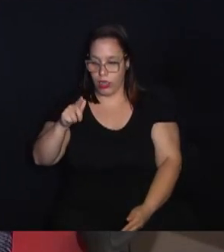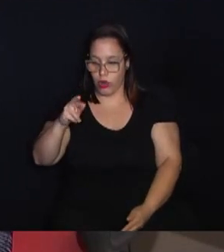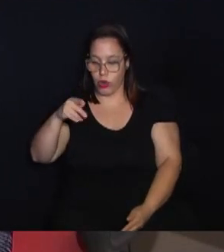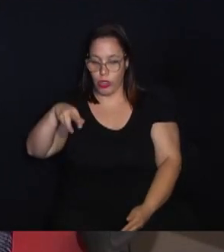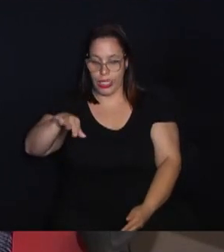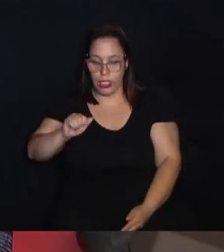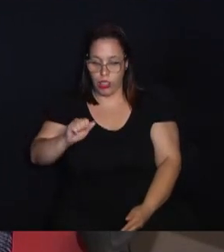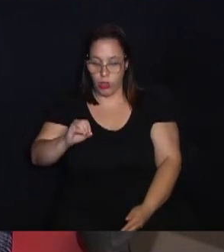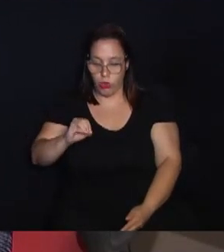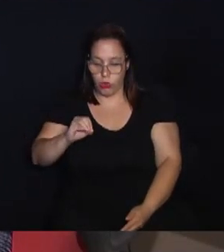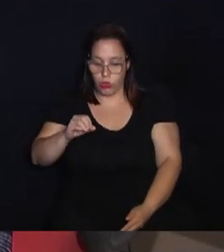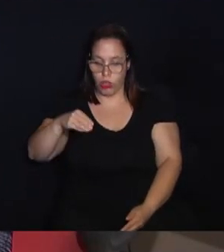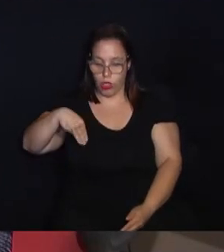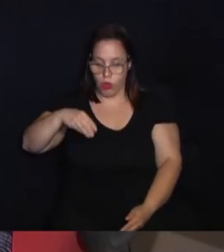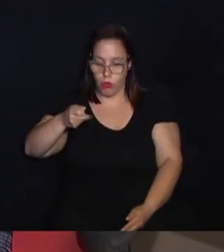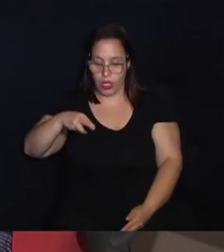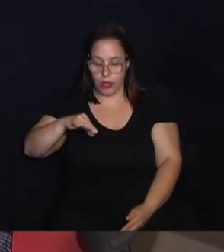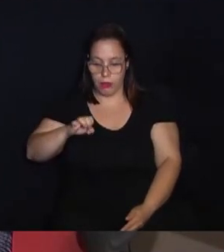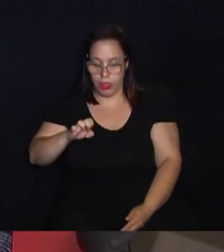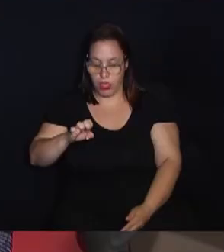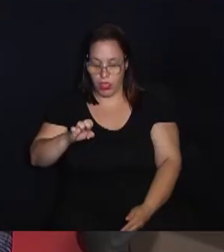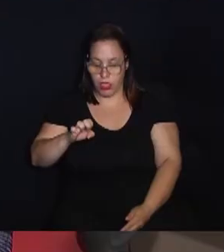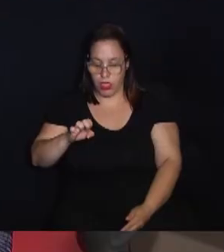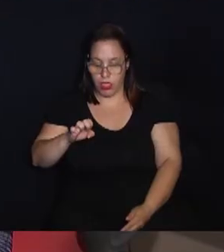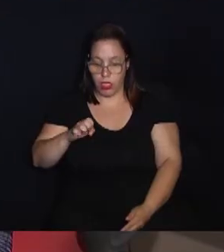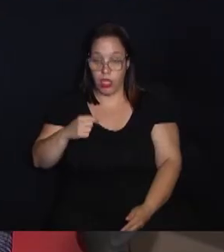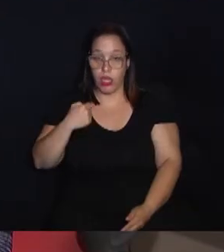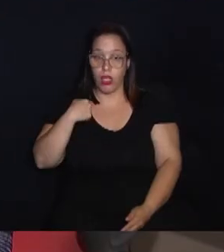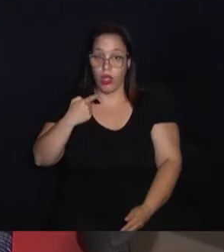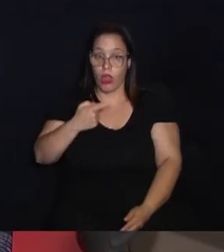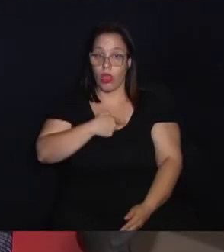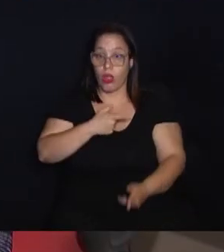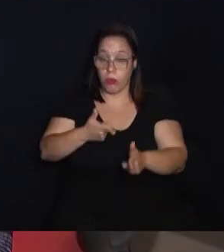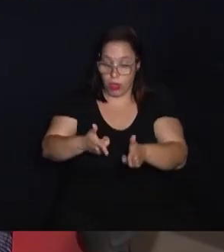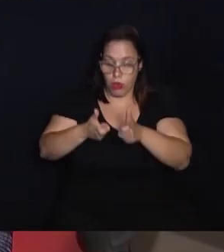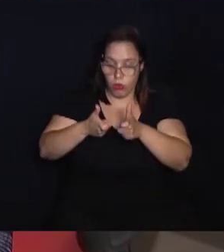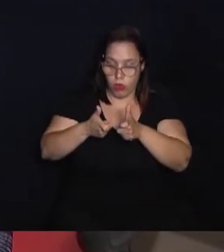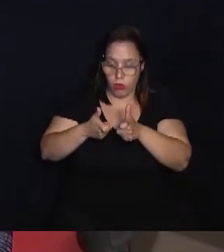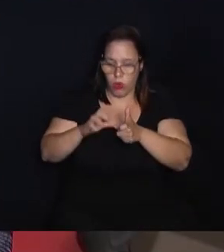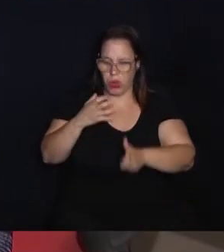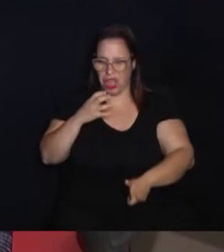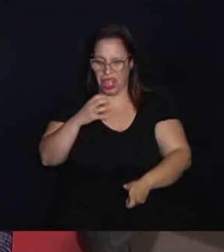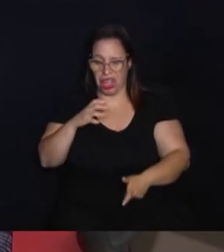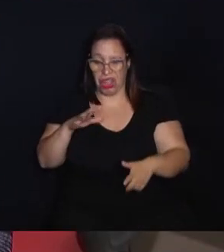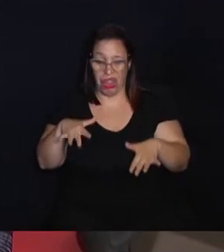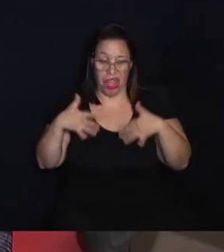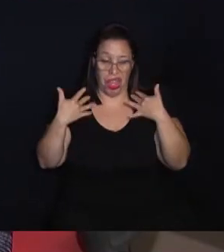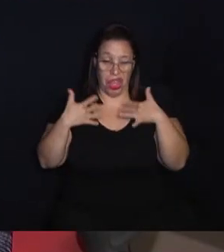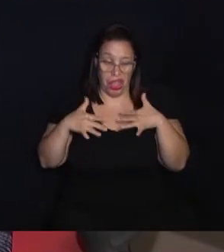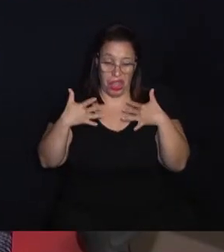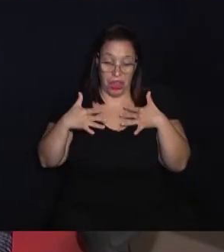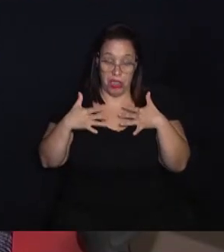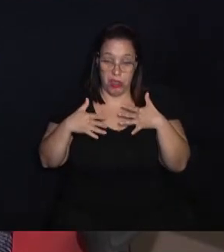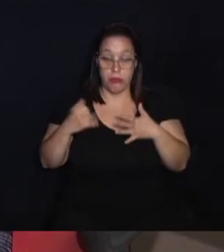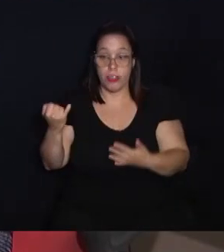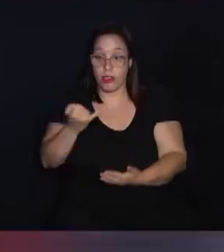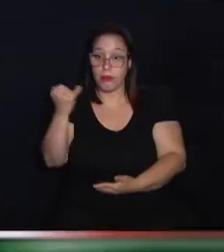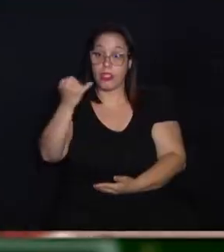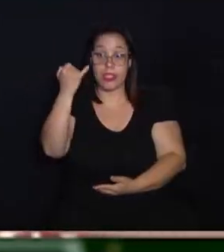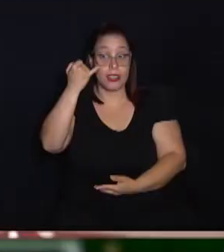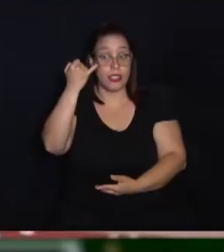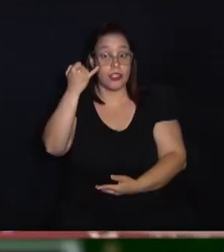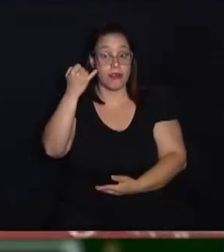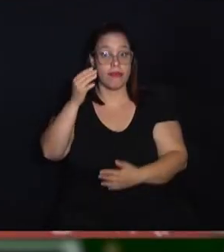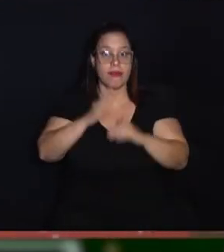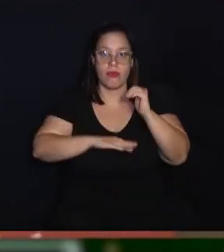Nigéria. Nós Matamos o Cão Tinhoso. Nós Matamos o Cão Tinhoso é um livro assim, fundamental. Qualquer